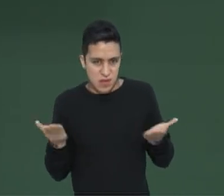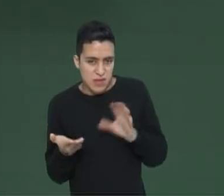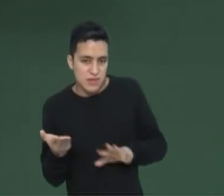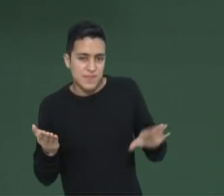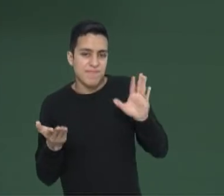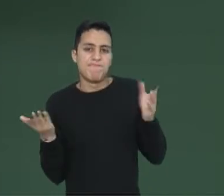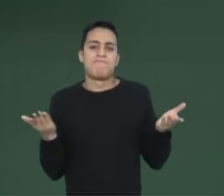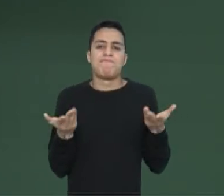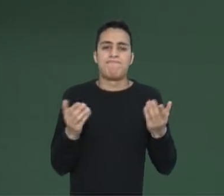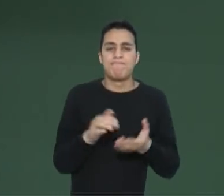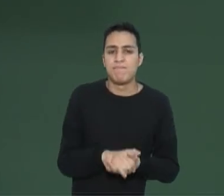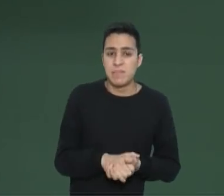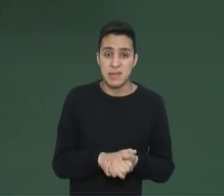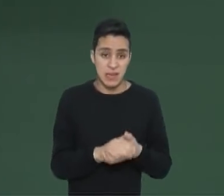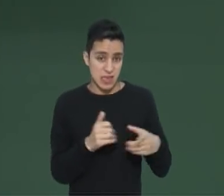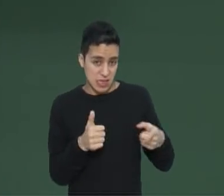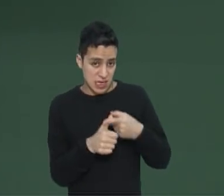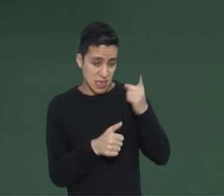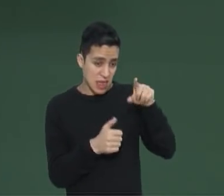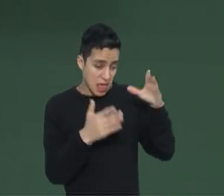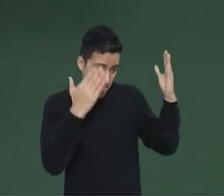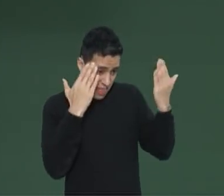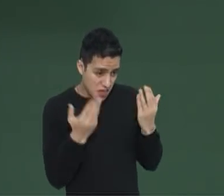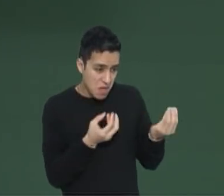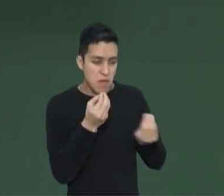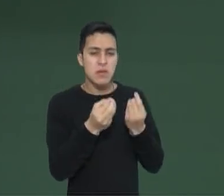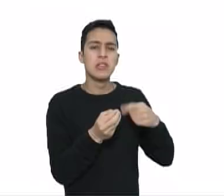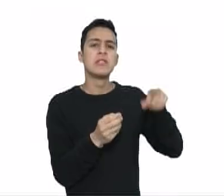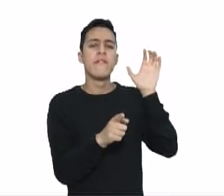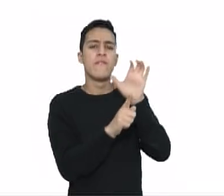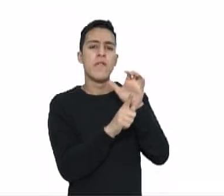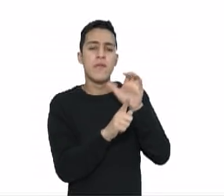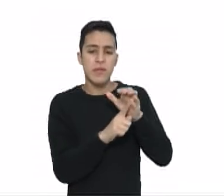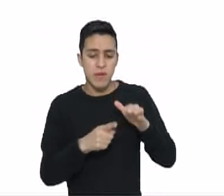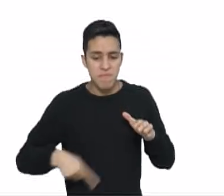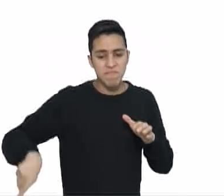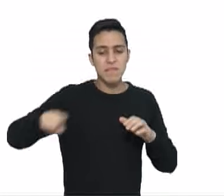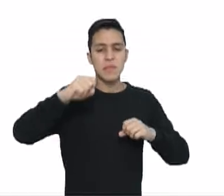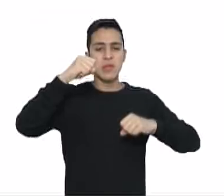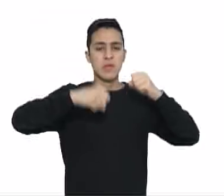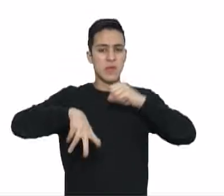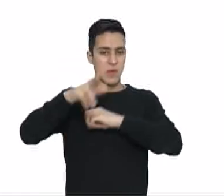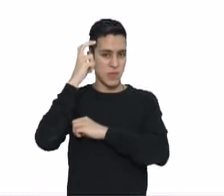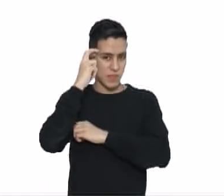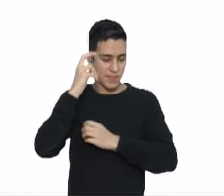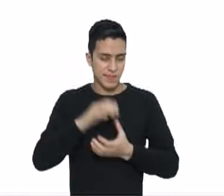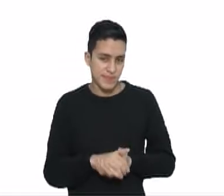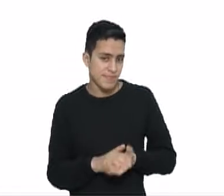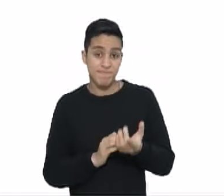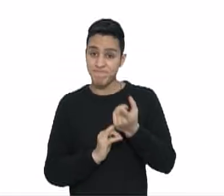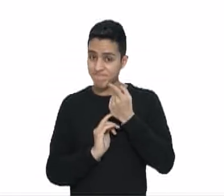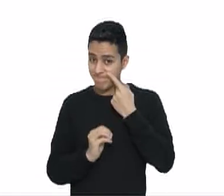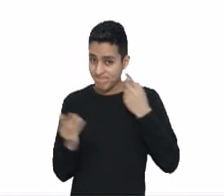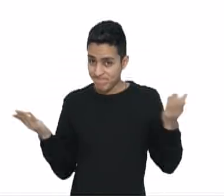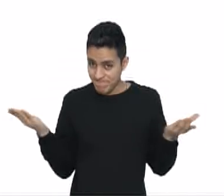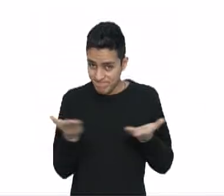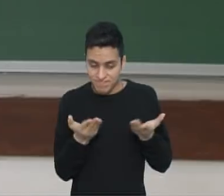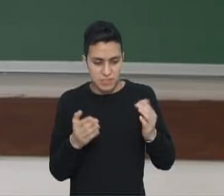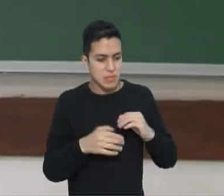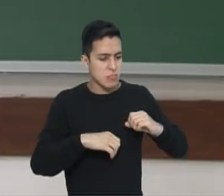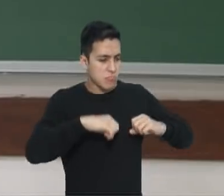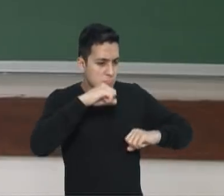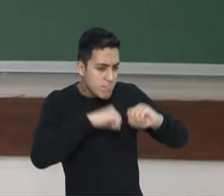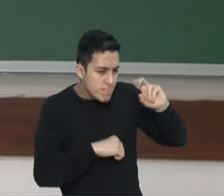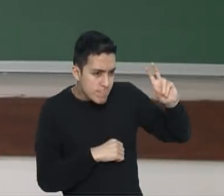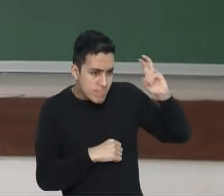toda. A princípio, vamos analisar como isso impactou a indústria cultural. Veja, indústria cultural